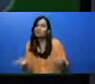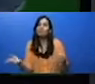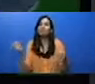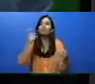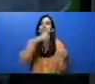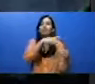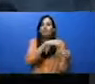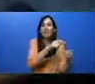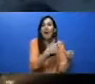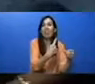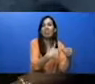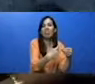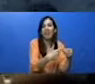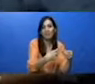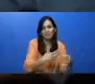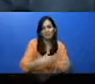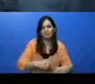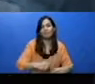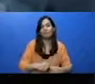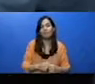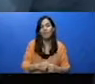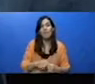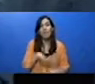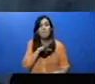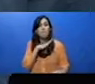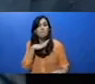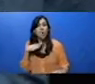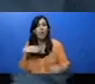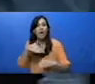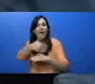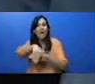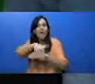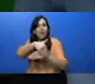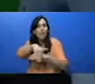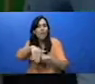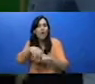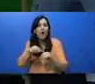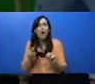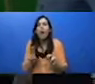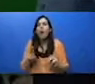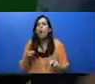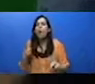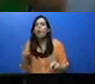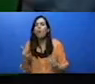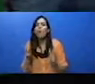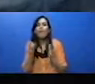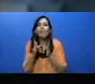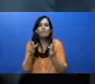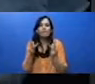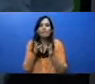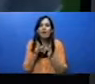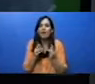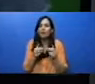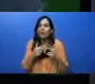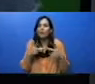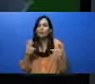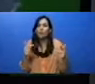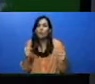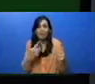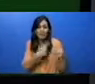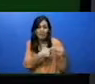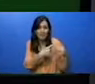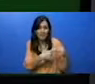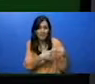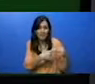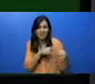atropelados quando vão para as rodovias, ou ficam doentes quando têm contato com a área urbana. Então, são várias consequências,